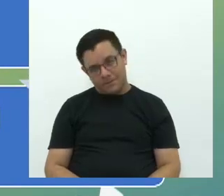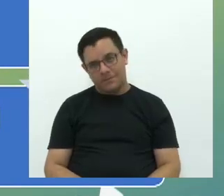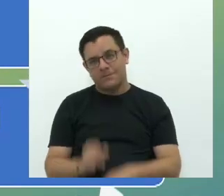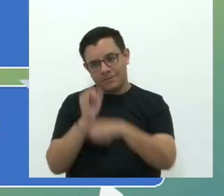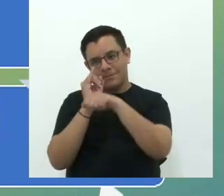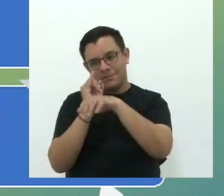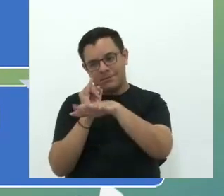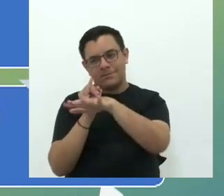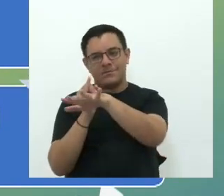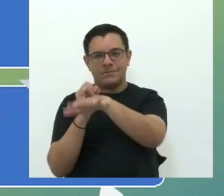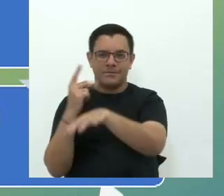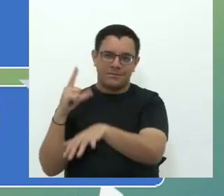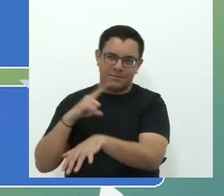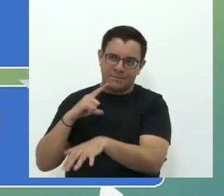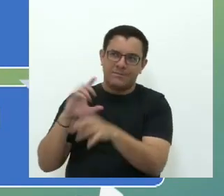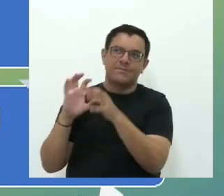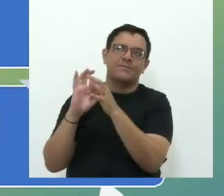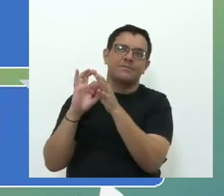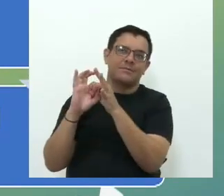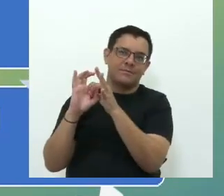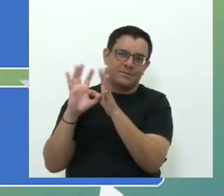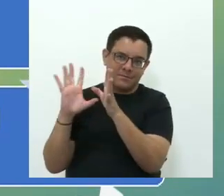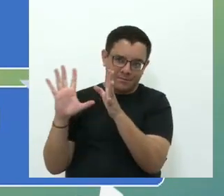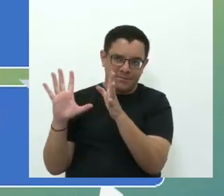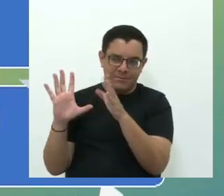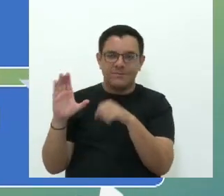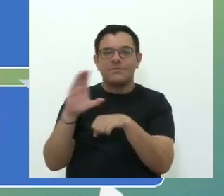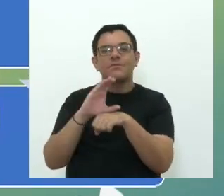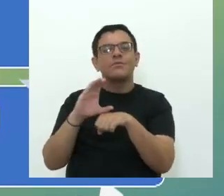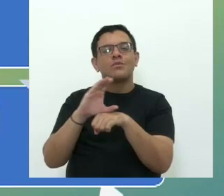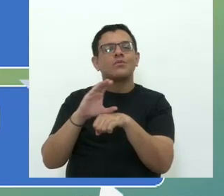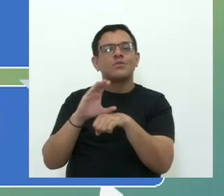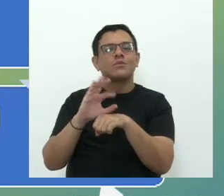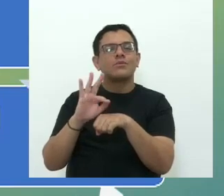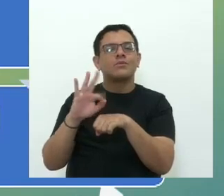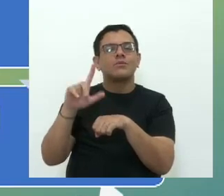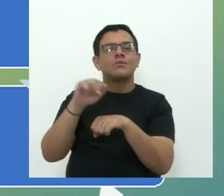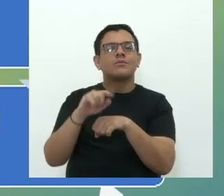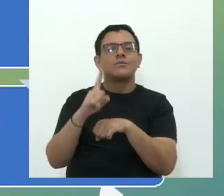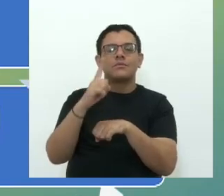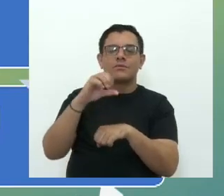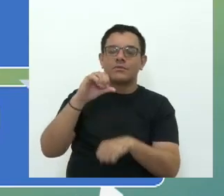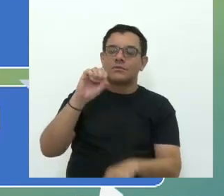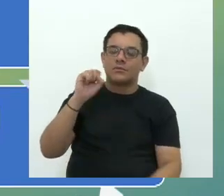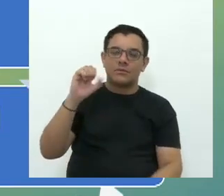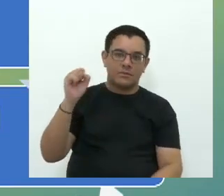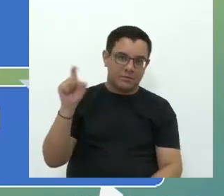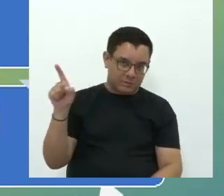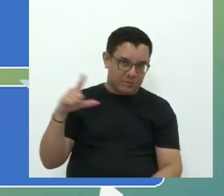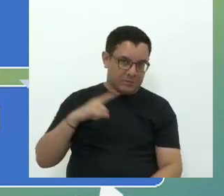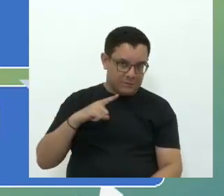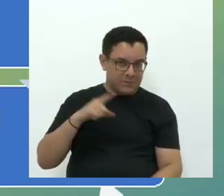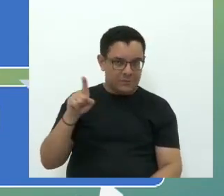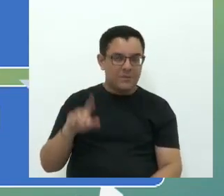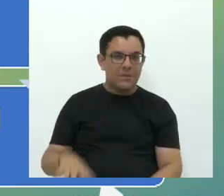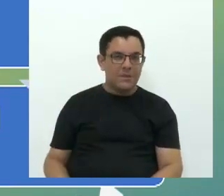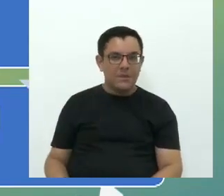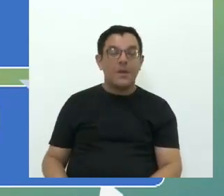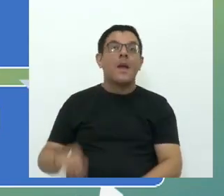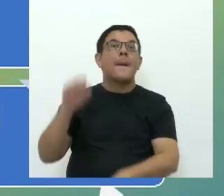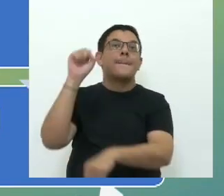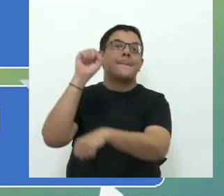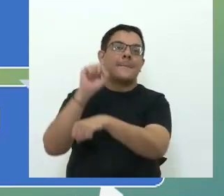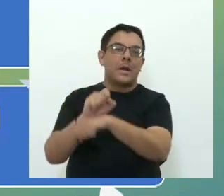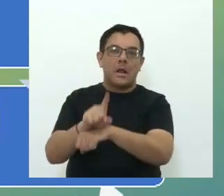das liberdades e garantias mais básicas da Constituição Federal de 88 portanto paremos de atacar os